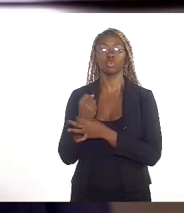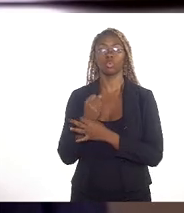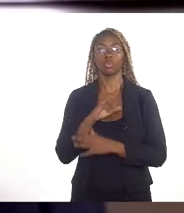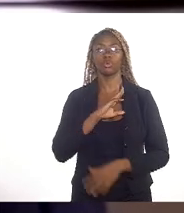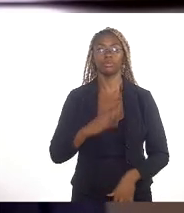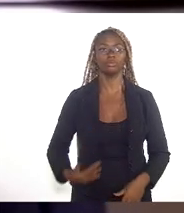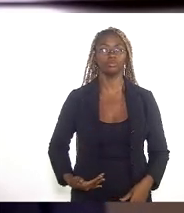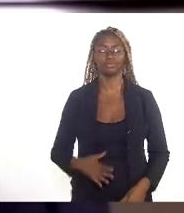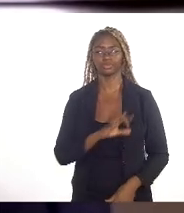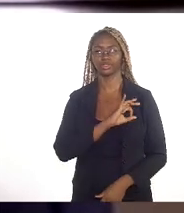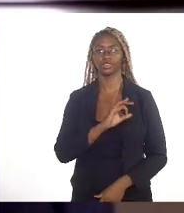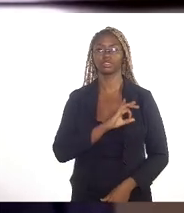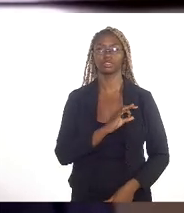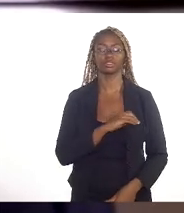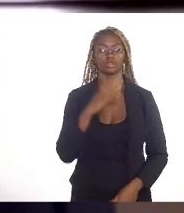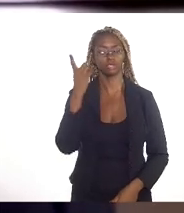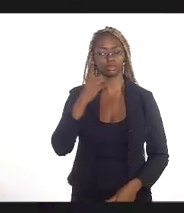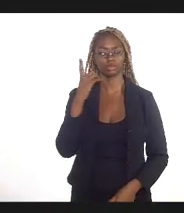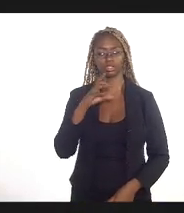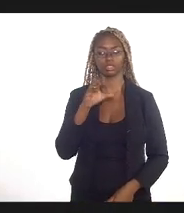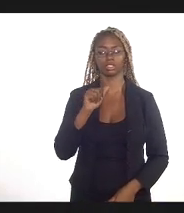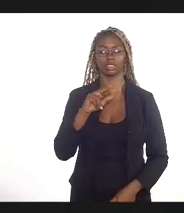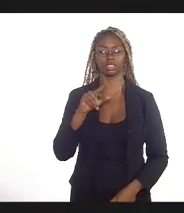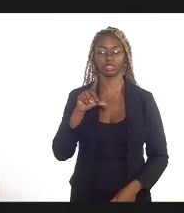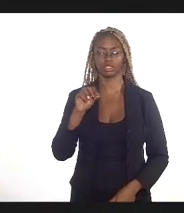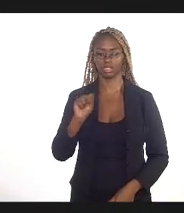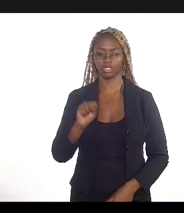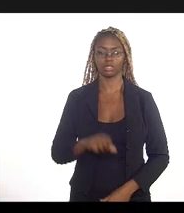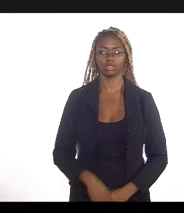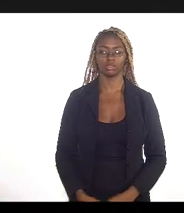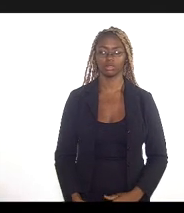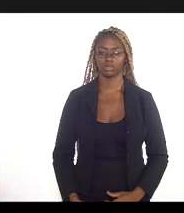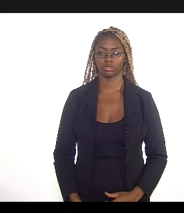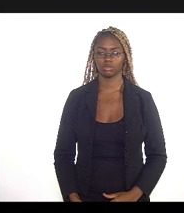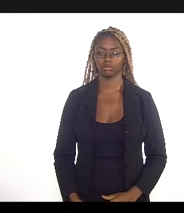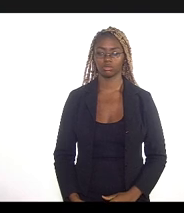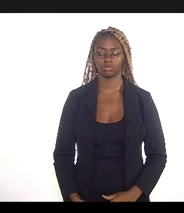Polícia, deputado Carlos Augusto.